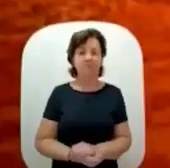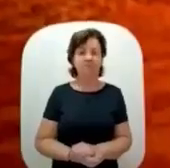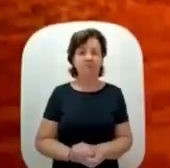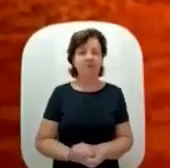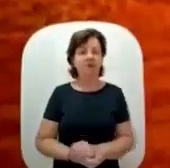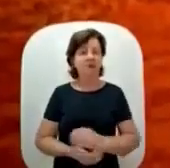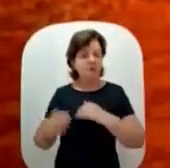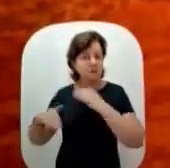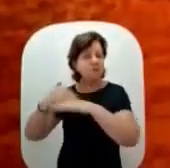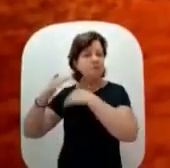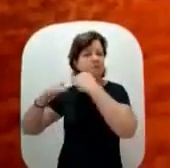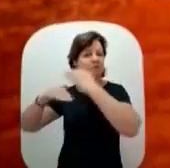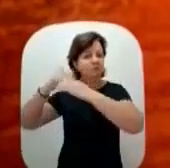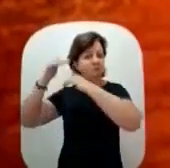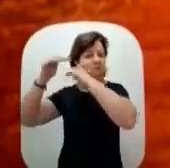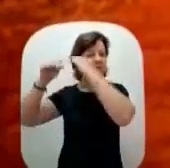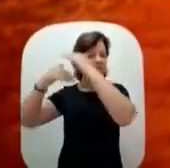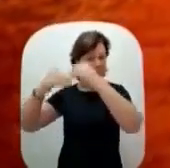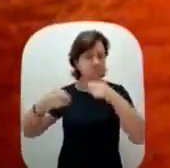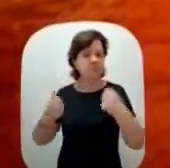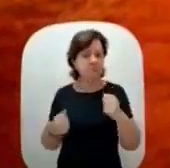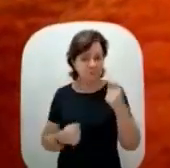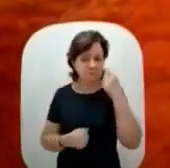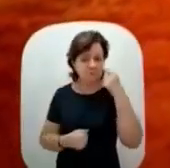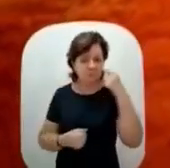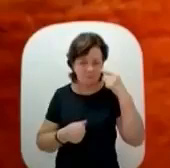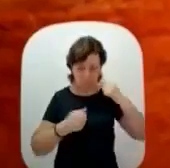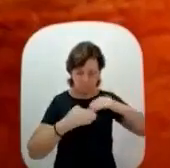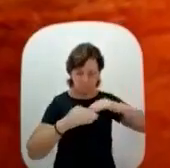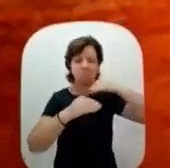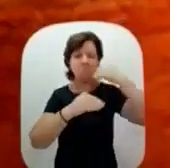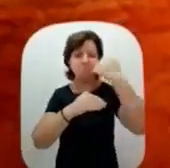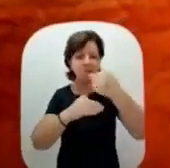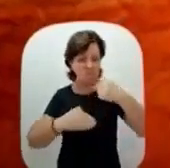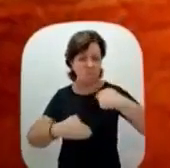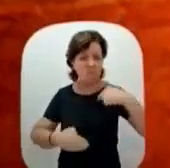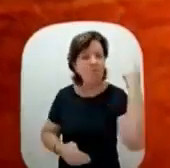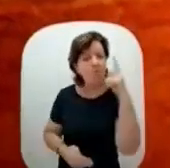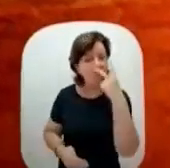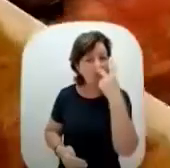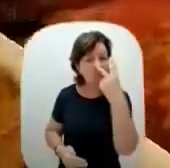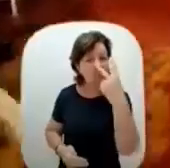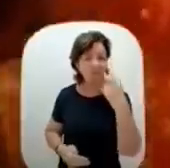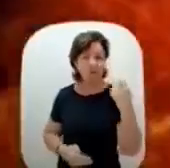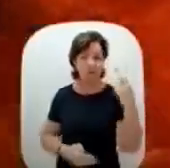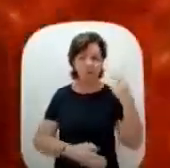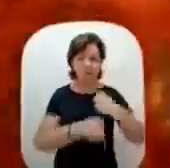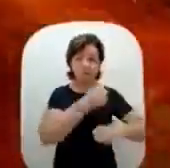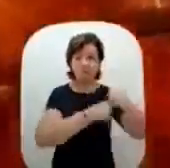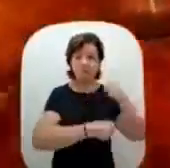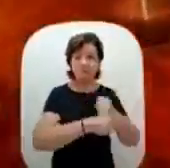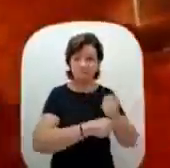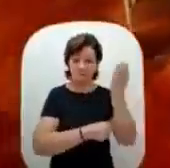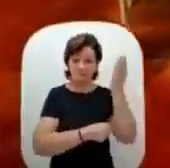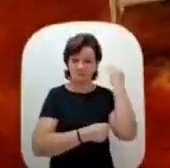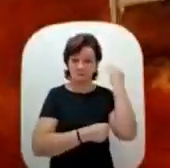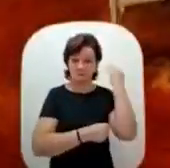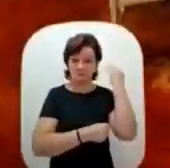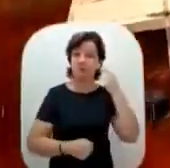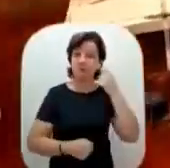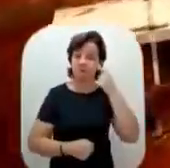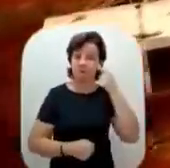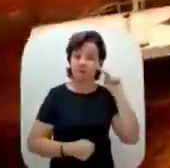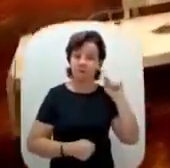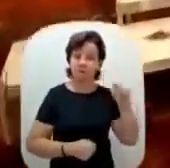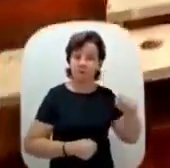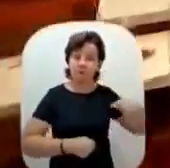Para crescer e desenvolver, você precisa enxergar além do alcance. Eu enxergo. Há 2 anos atrás, eu estava aqui no lançamento do Hospital Regional,